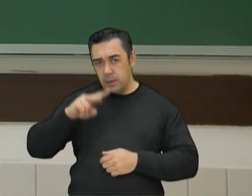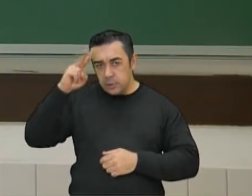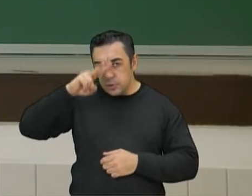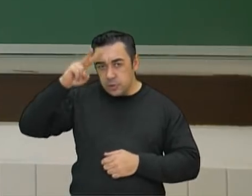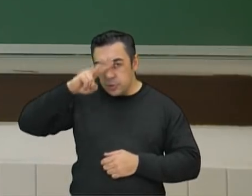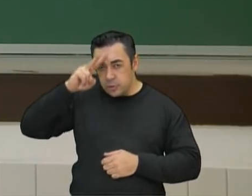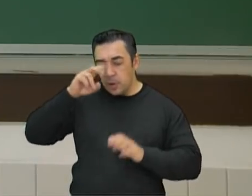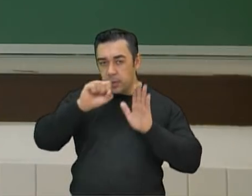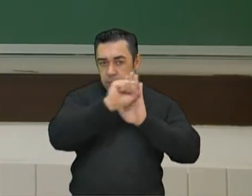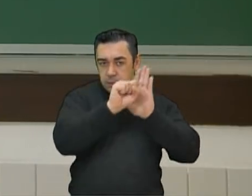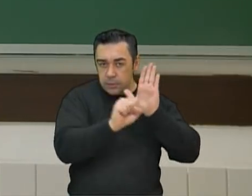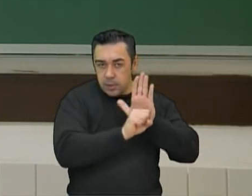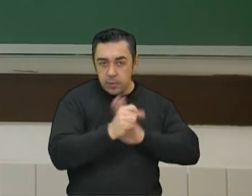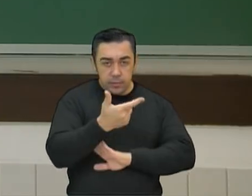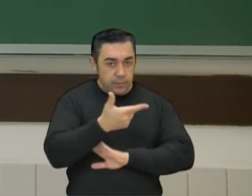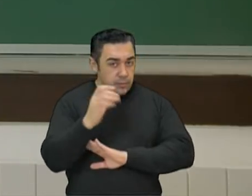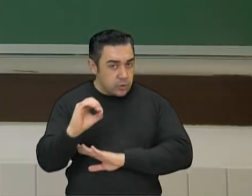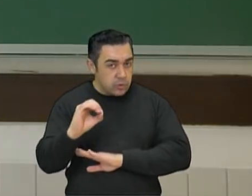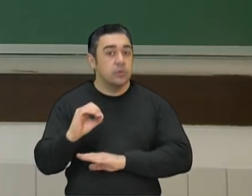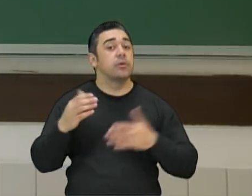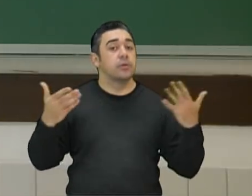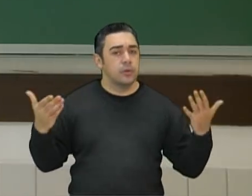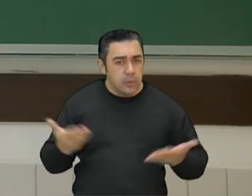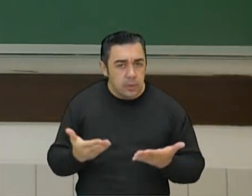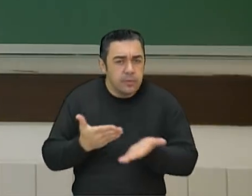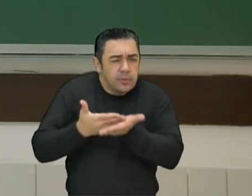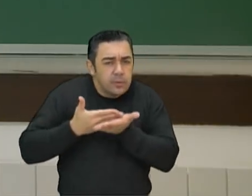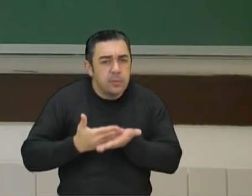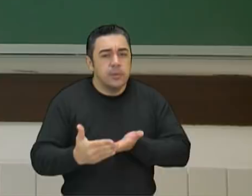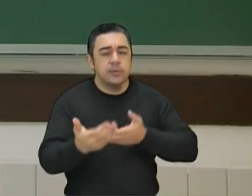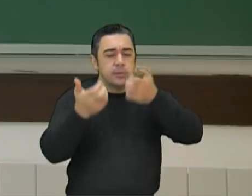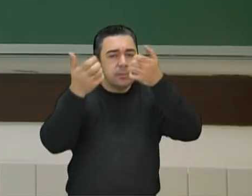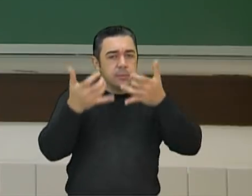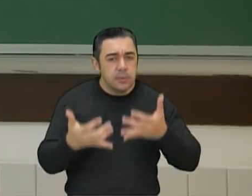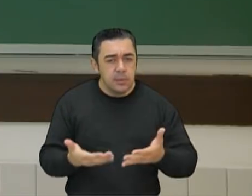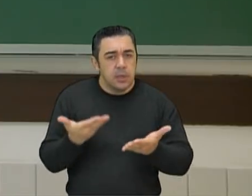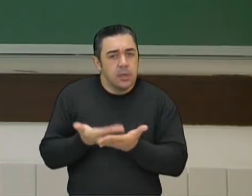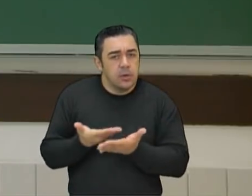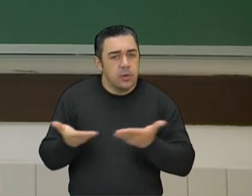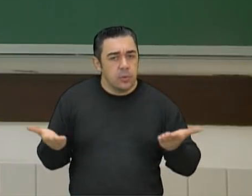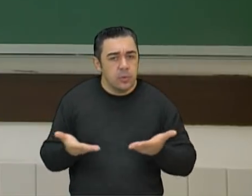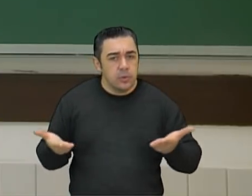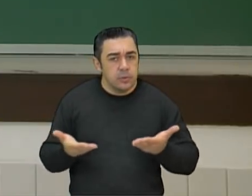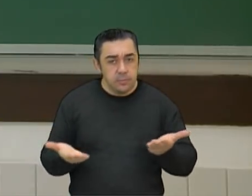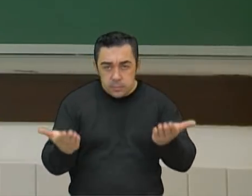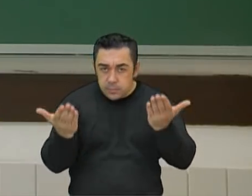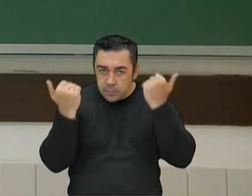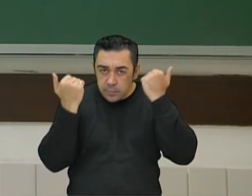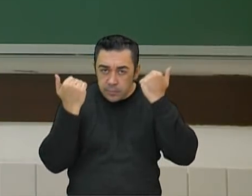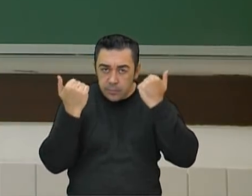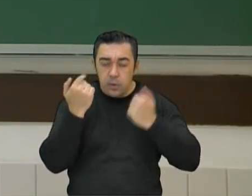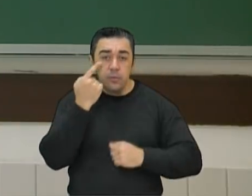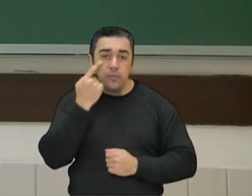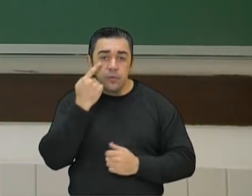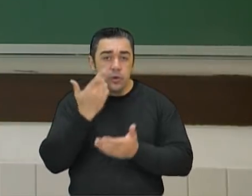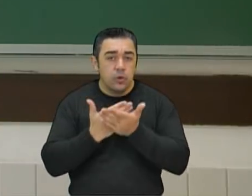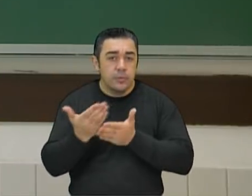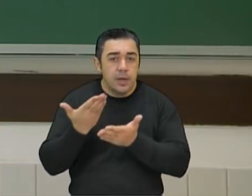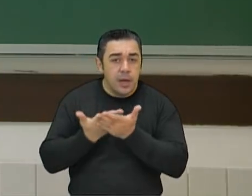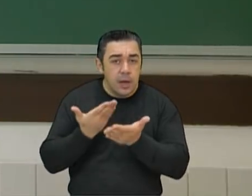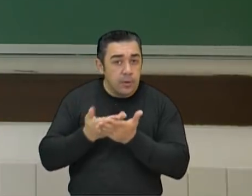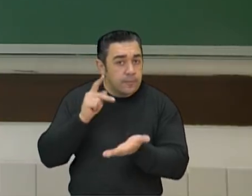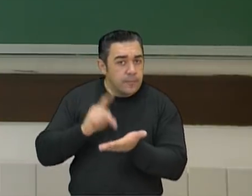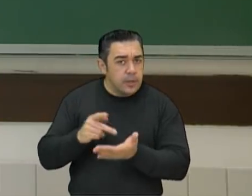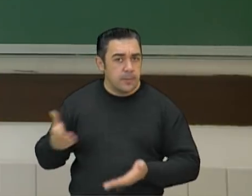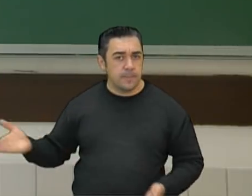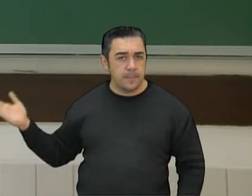século XX. E é disso que a gente começa a falar na aula de hoje. Bora, criança! Vamos começar então a aula de